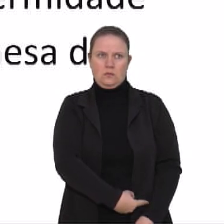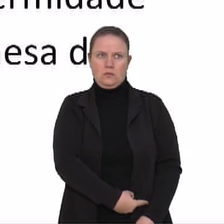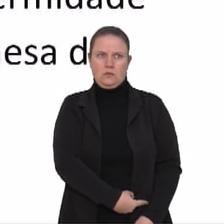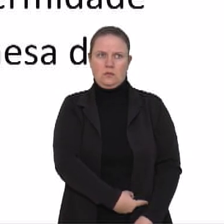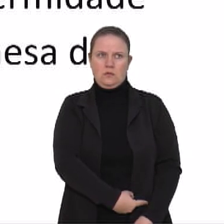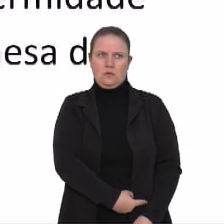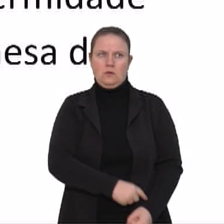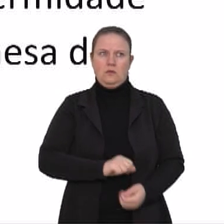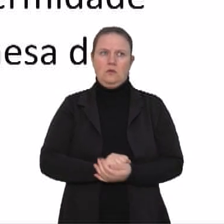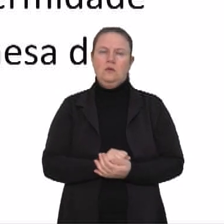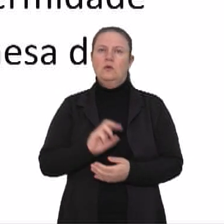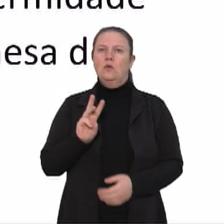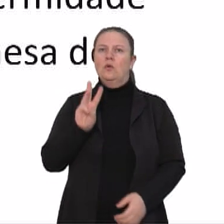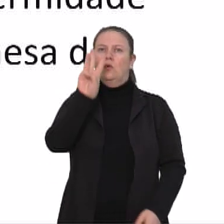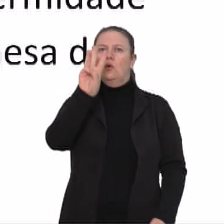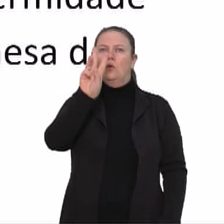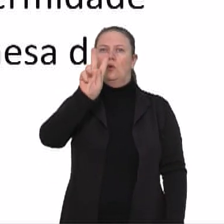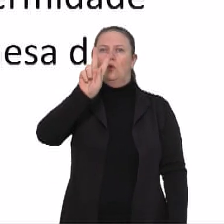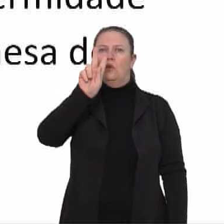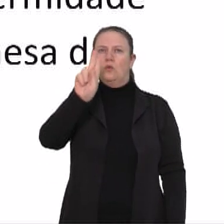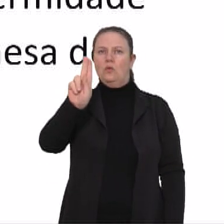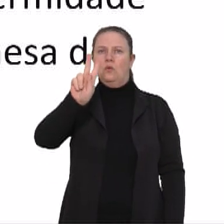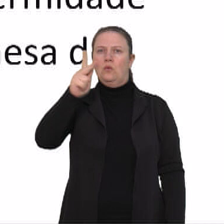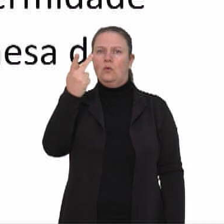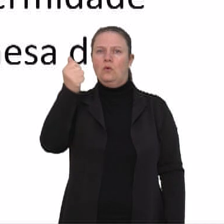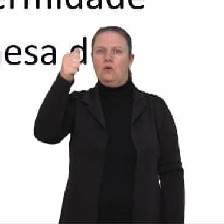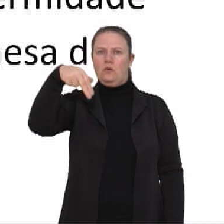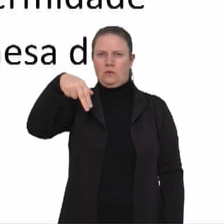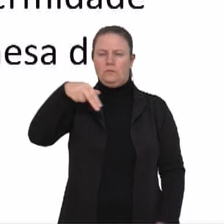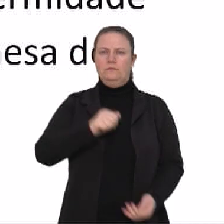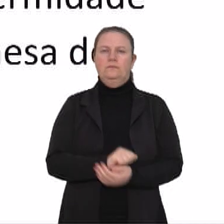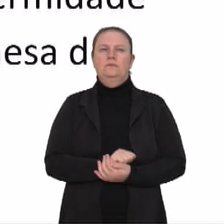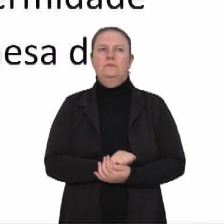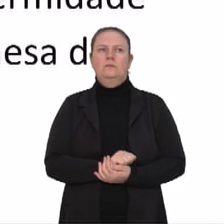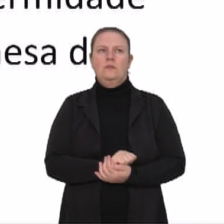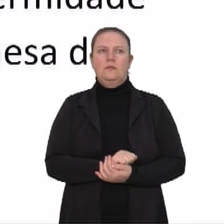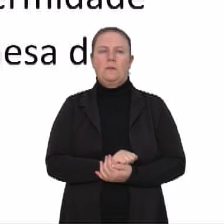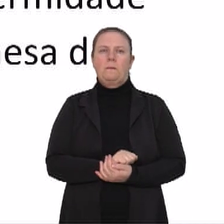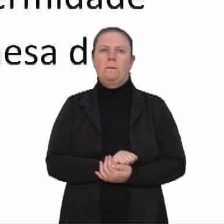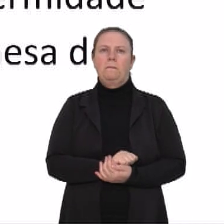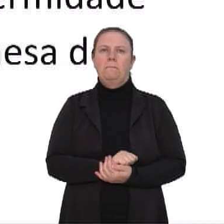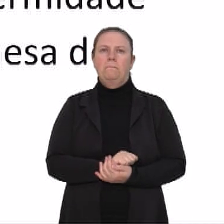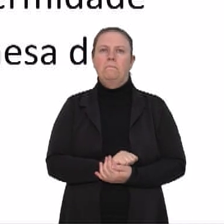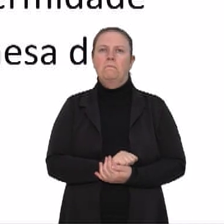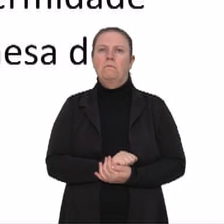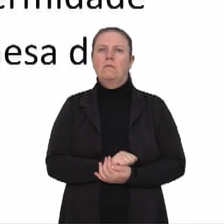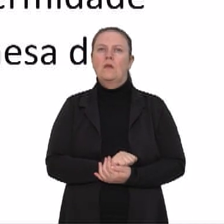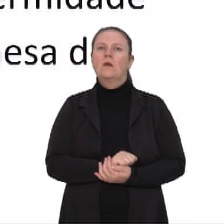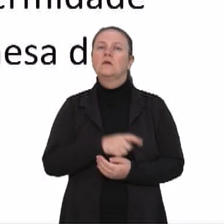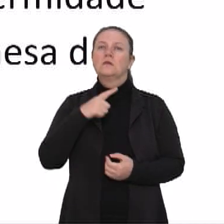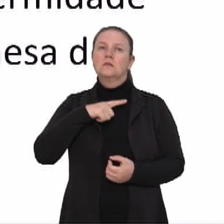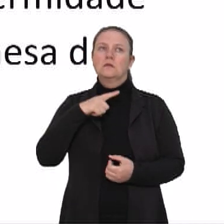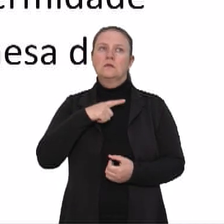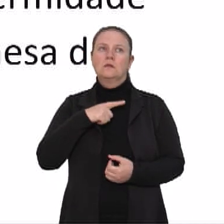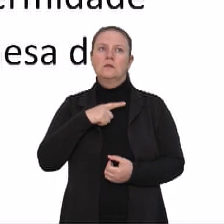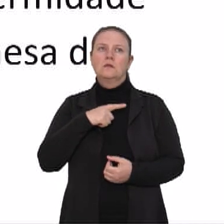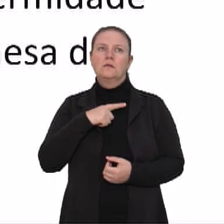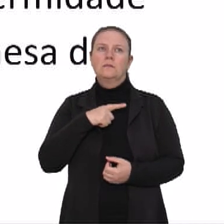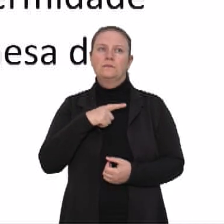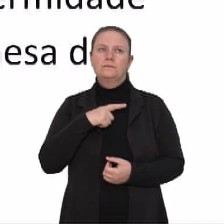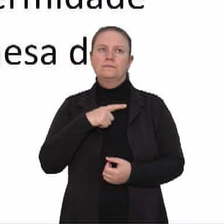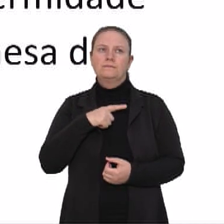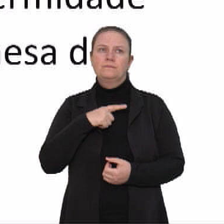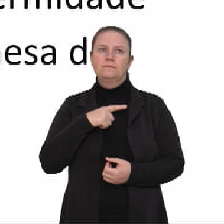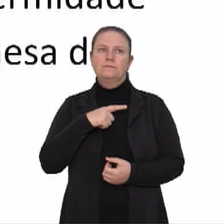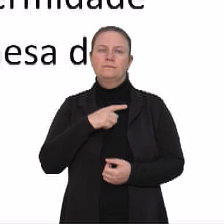assim que fala, esqueci, mas chinês, não tenho culpa, né? Não sei chinês. Então, província de Hubei. Vamos